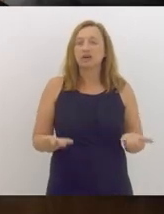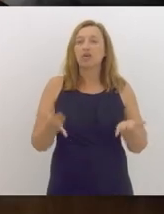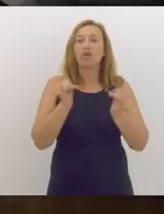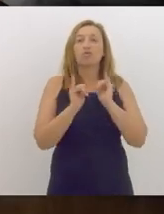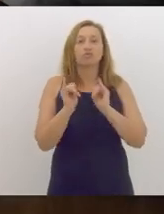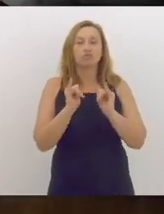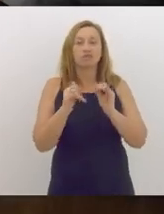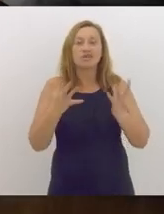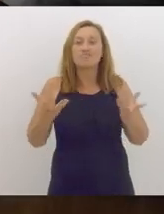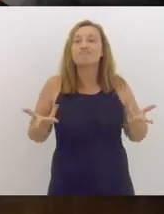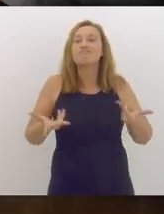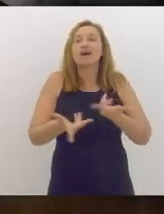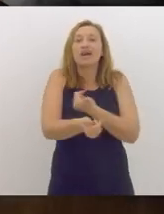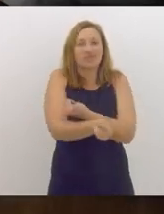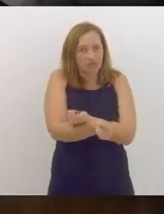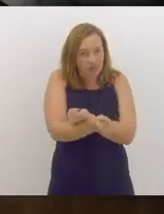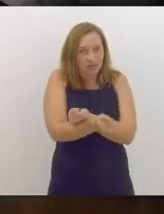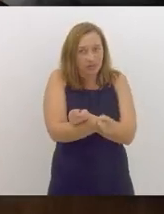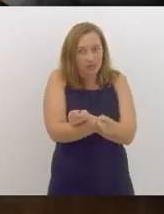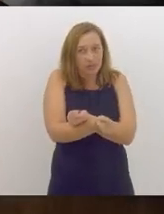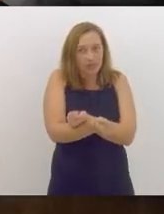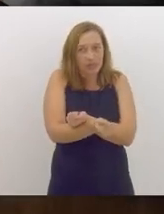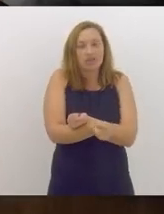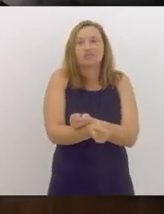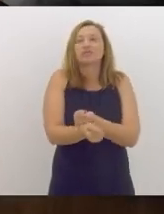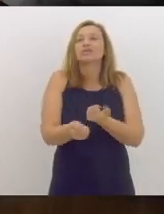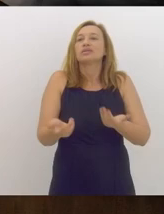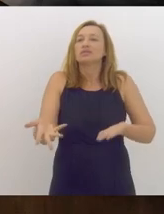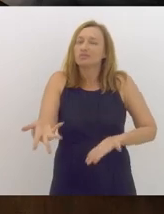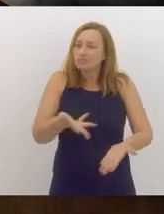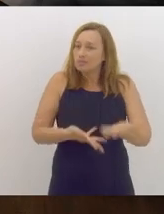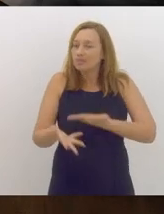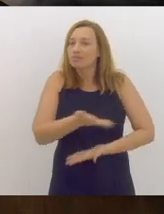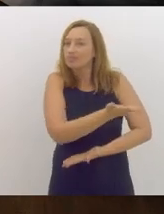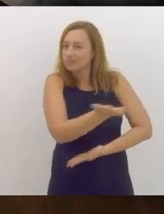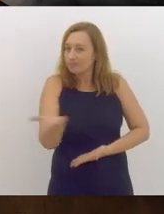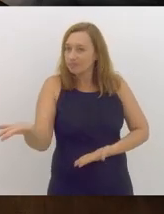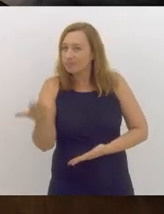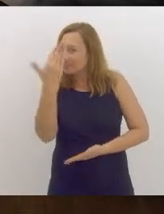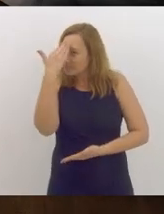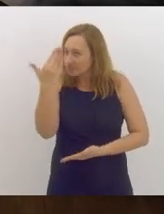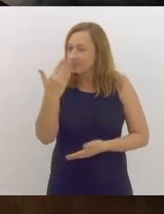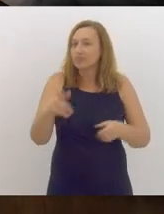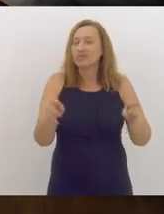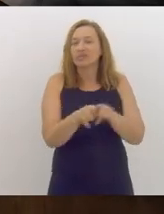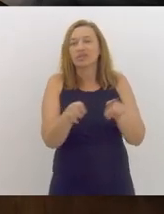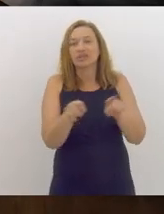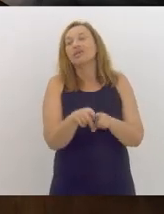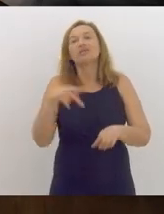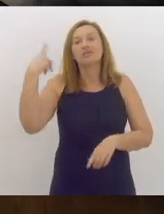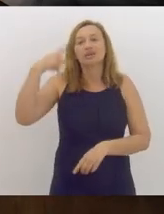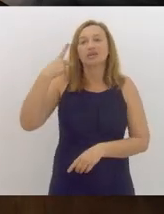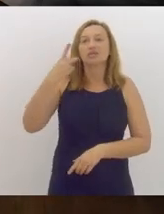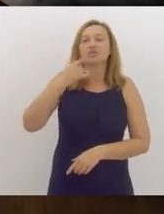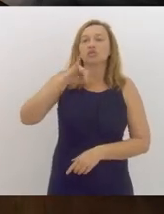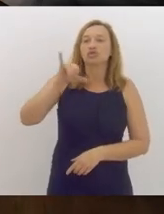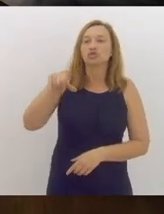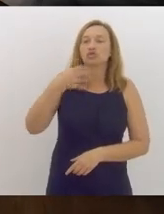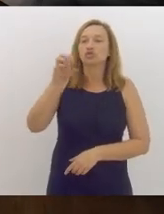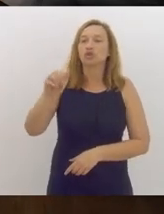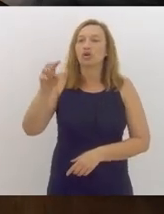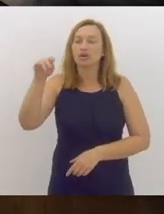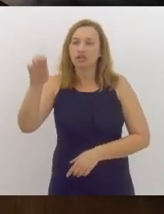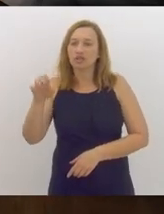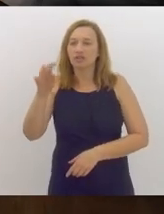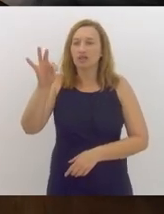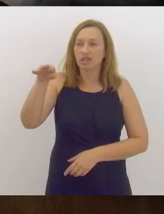notícia maravilhosa que eu tenho que compartilhar com vocês. Agradecer também ao vereador Jorge Felipe e